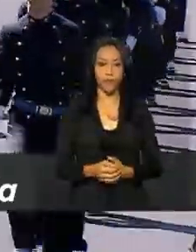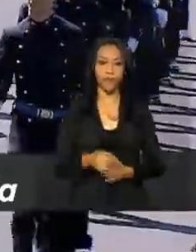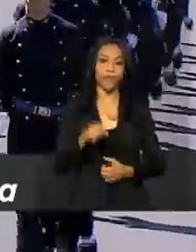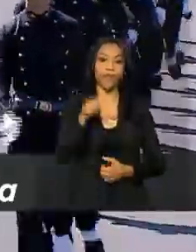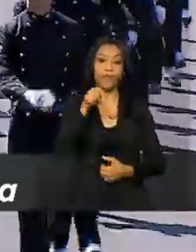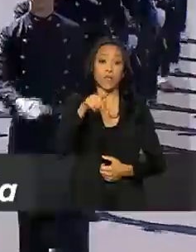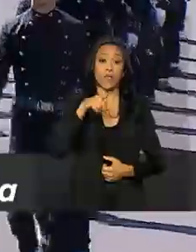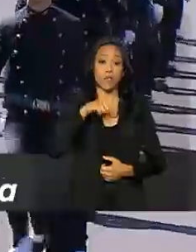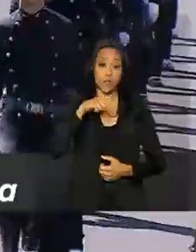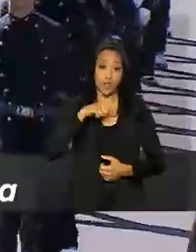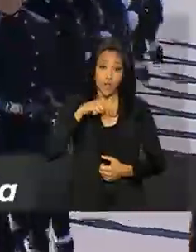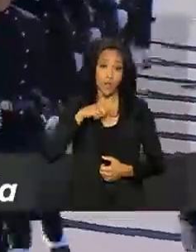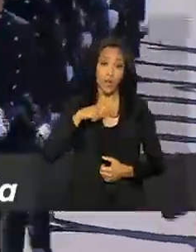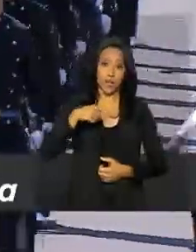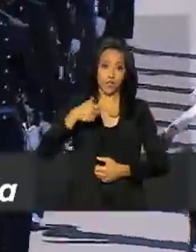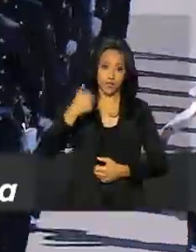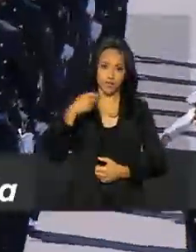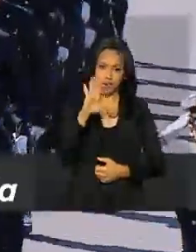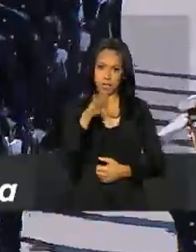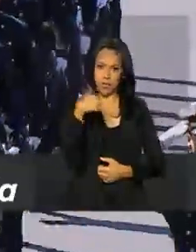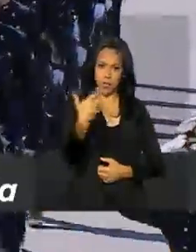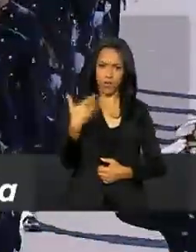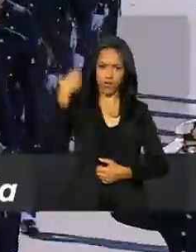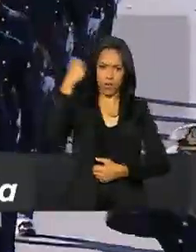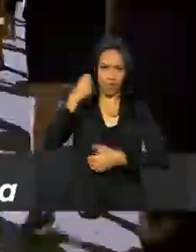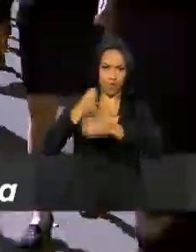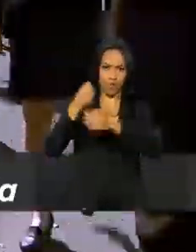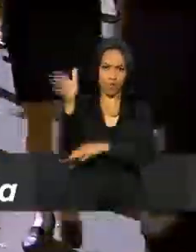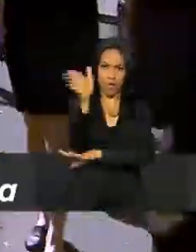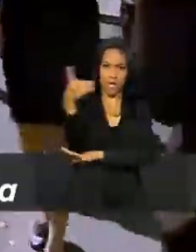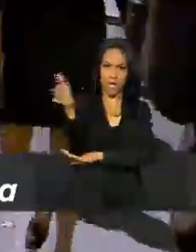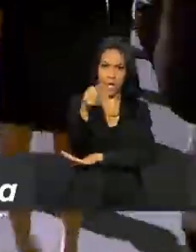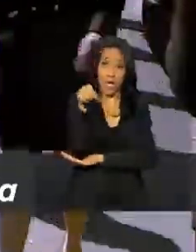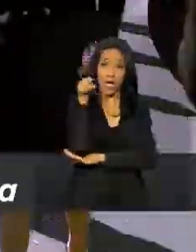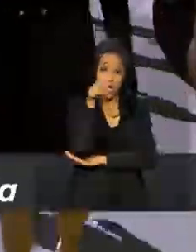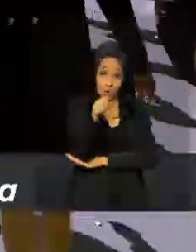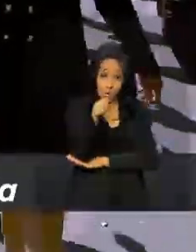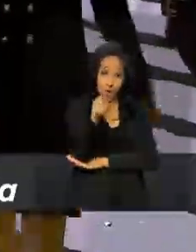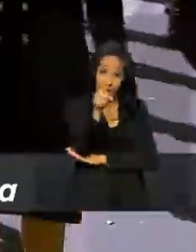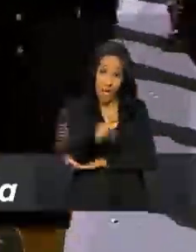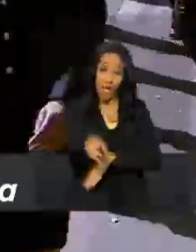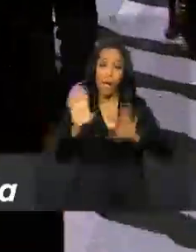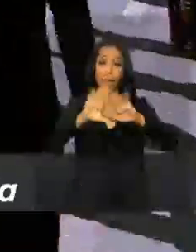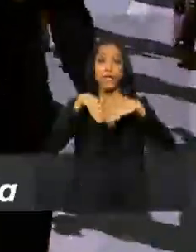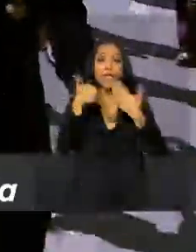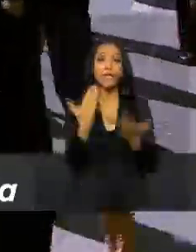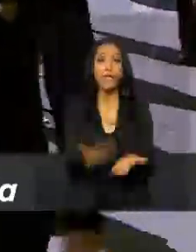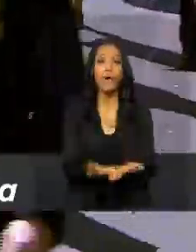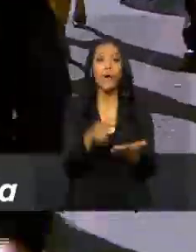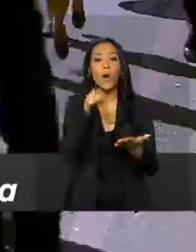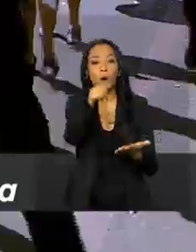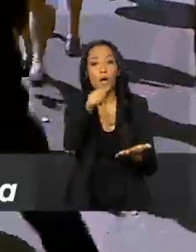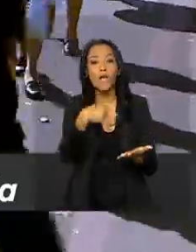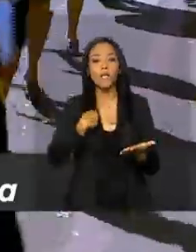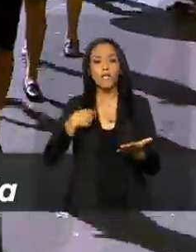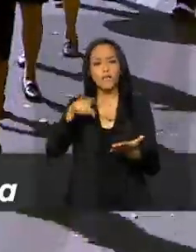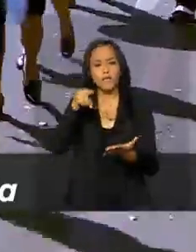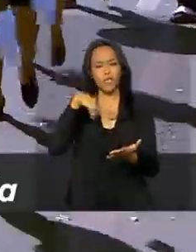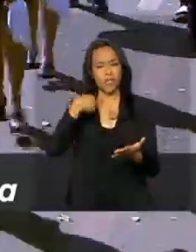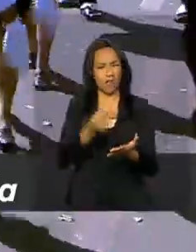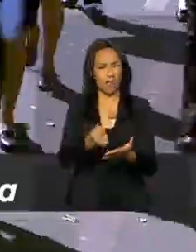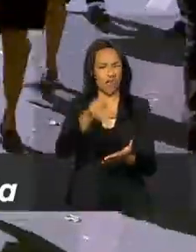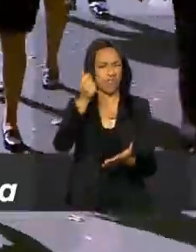estava a guarda-bandeira, logo após o comandante. E agora temos aí a Escola Naval, que é uma instituição de ensino superior secular mais